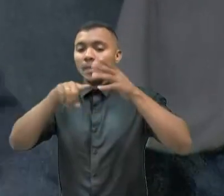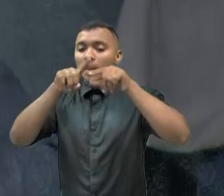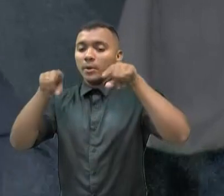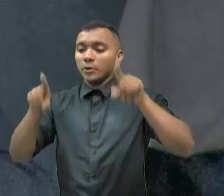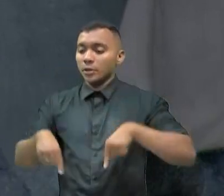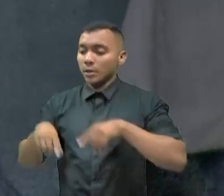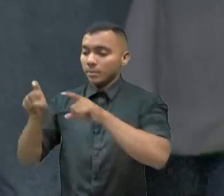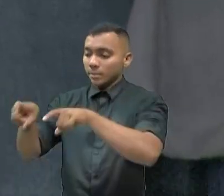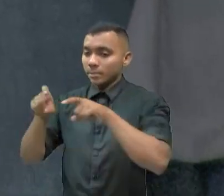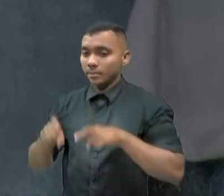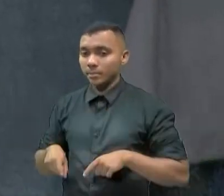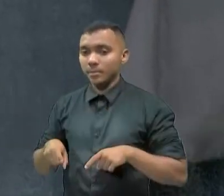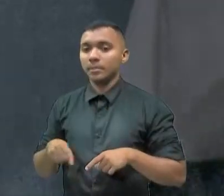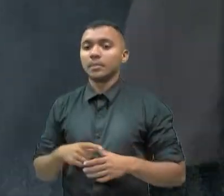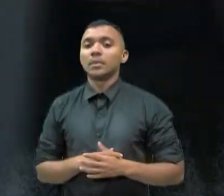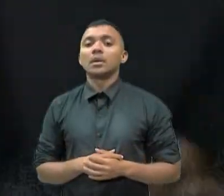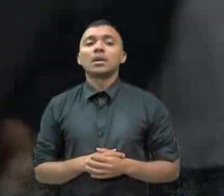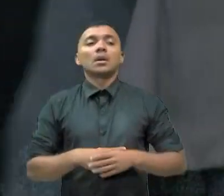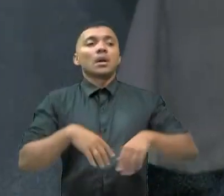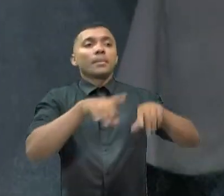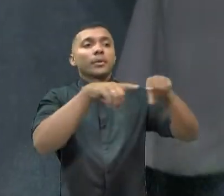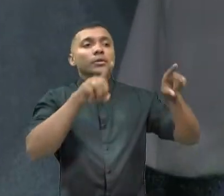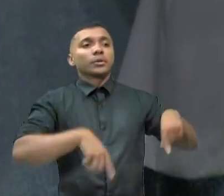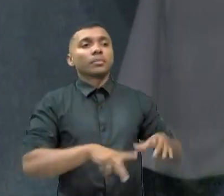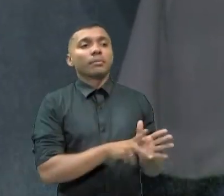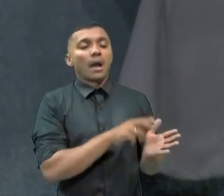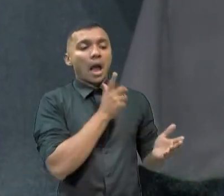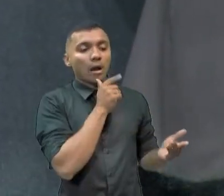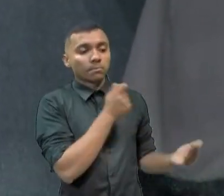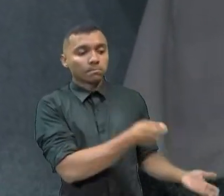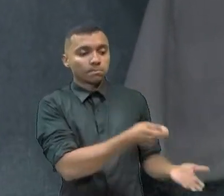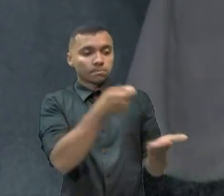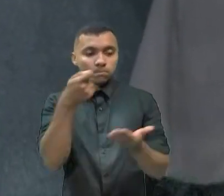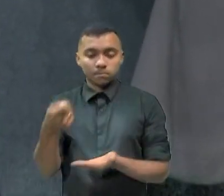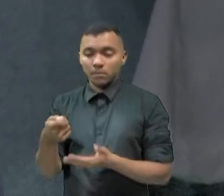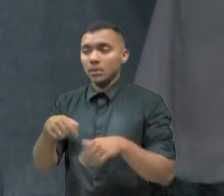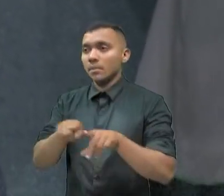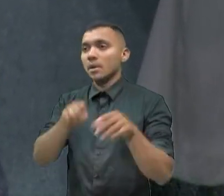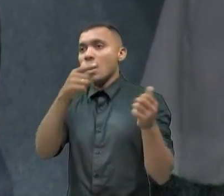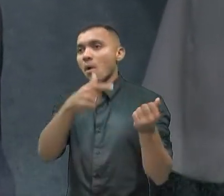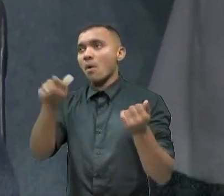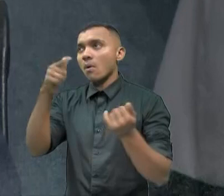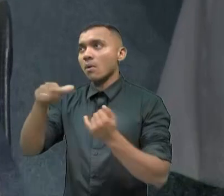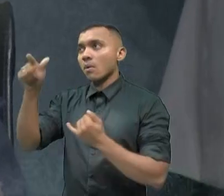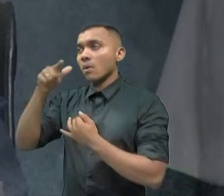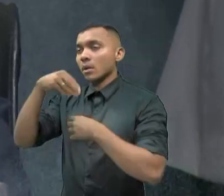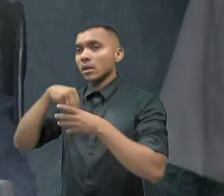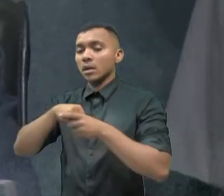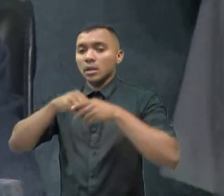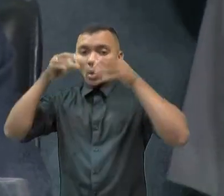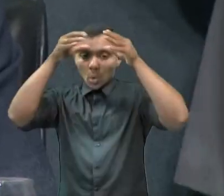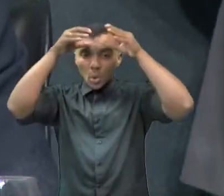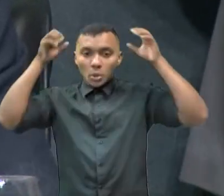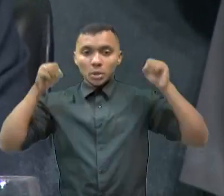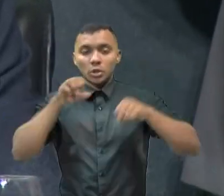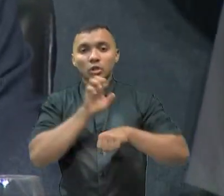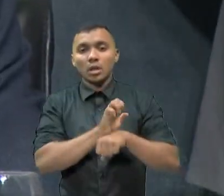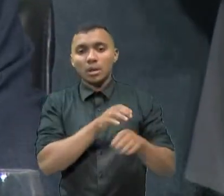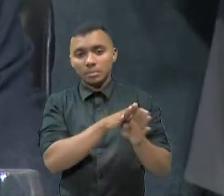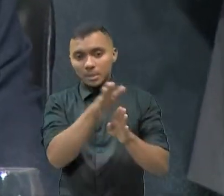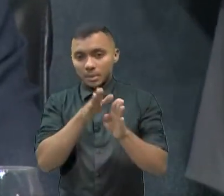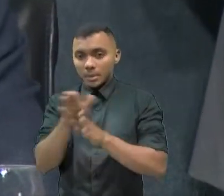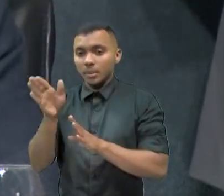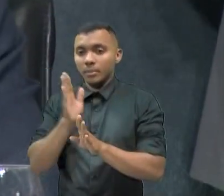de sequeiro, projetos de irrigação e outras atividades enquadradas pelo Conselho Estadual de Meio Ambiente para